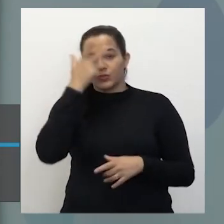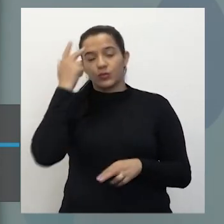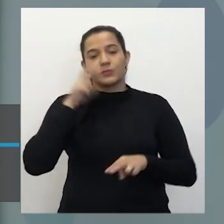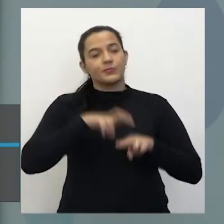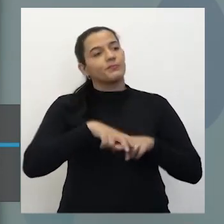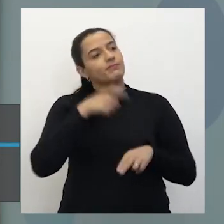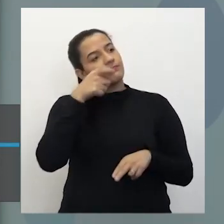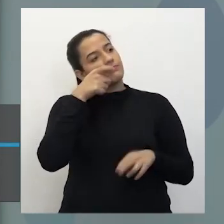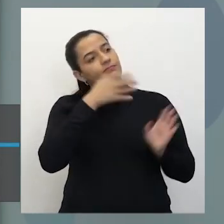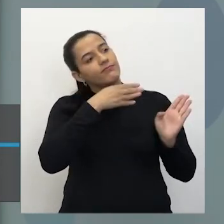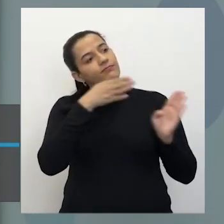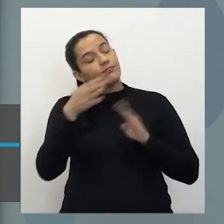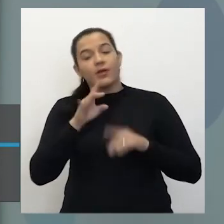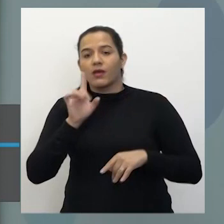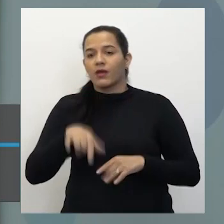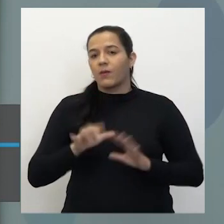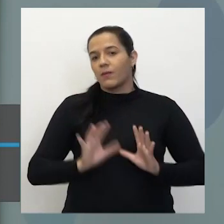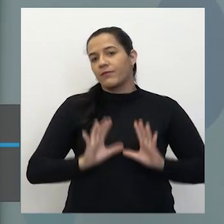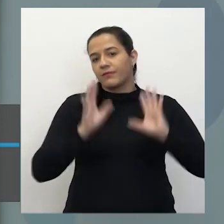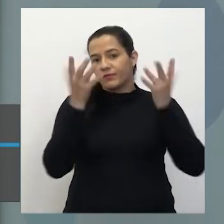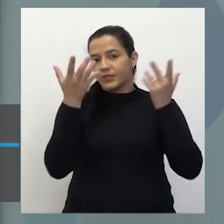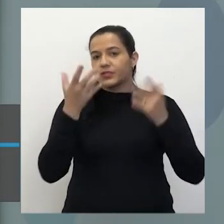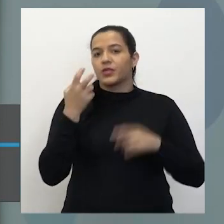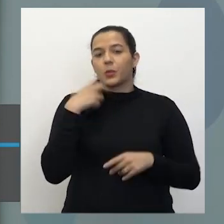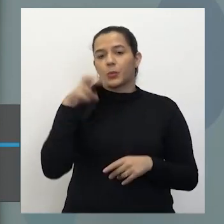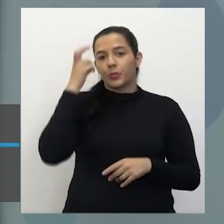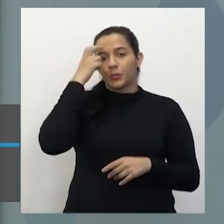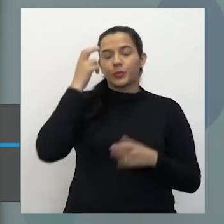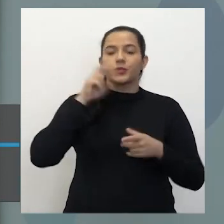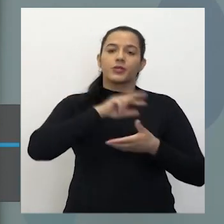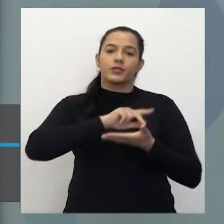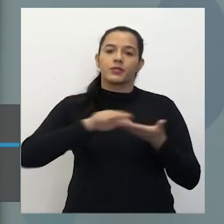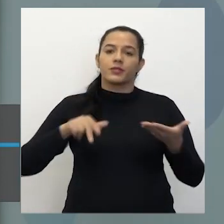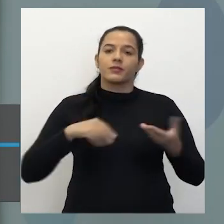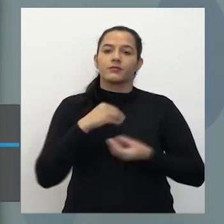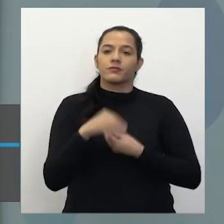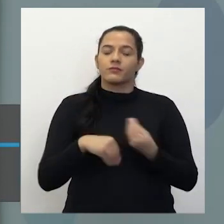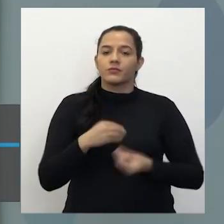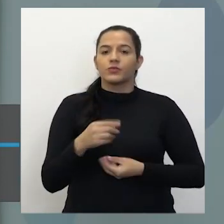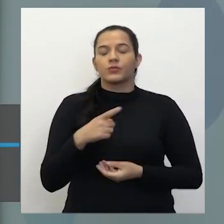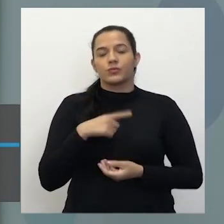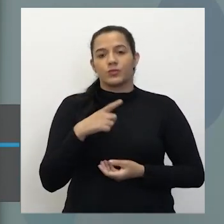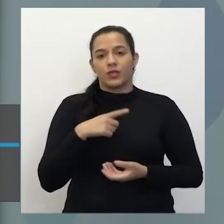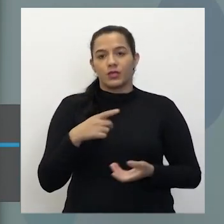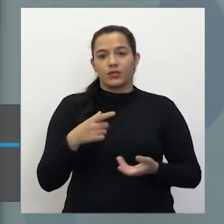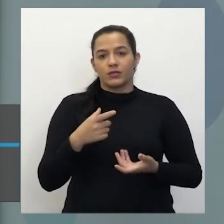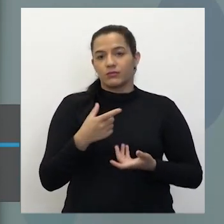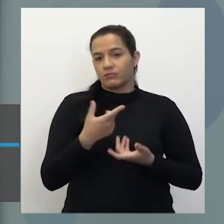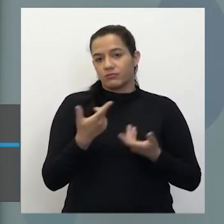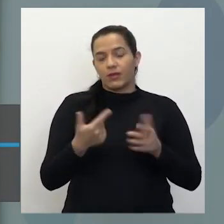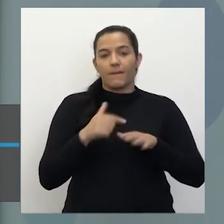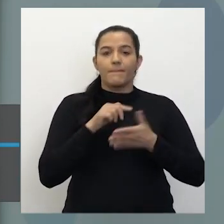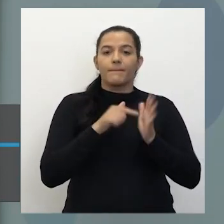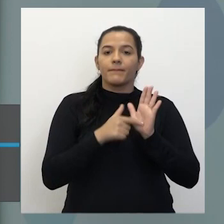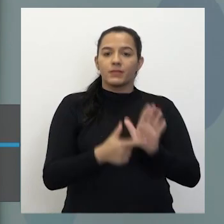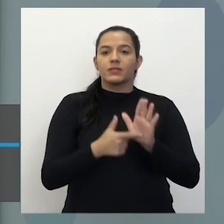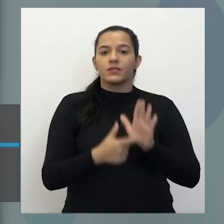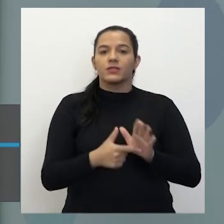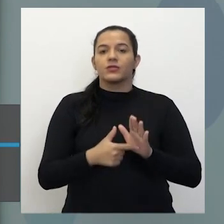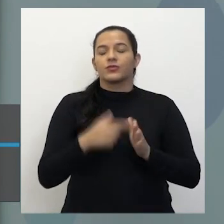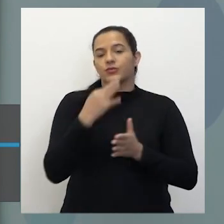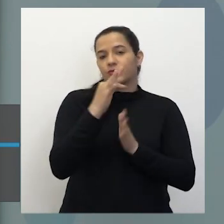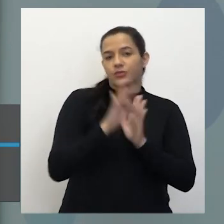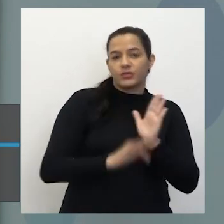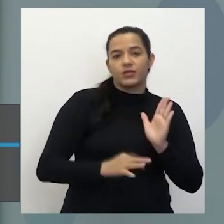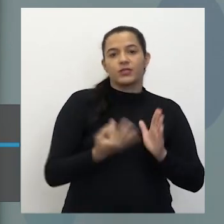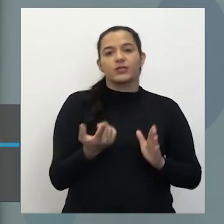É uma grande festa da cultura que envolve apresentações próprias e apresentações de textos